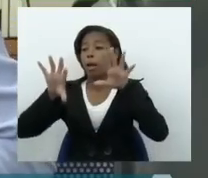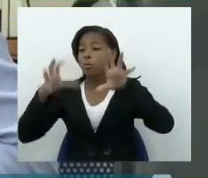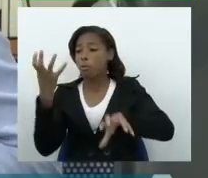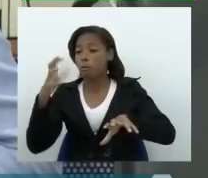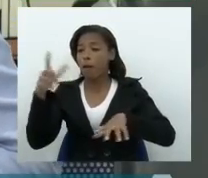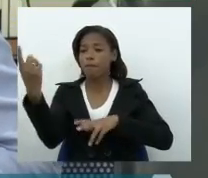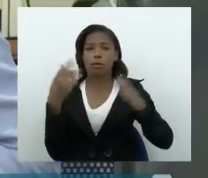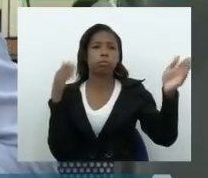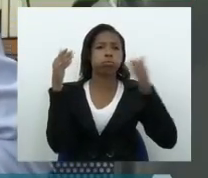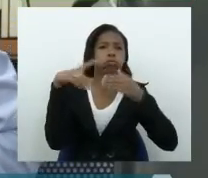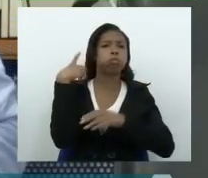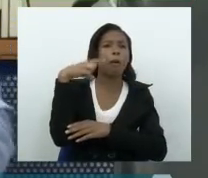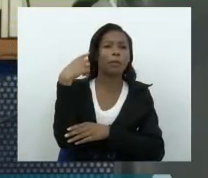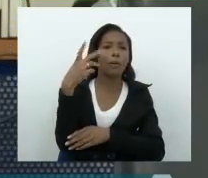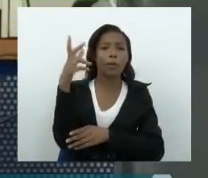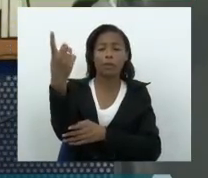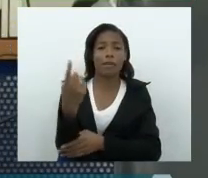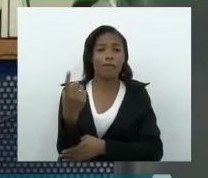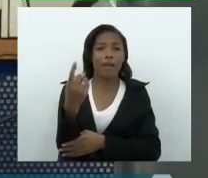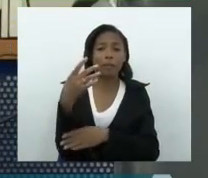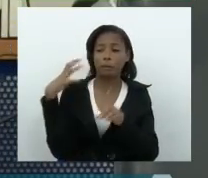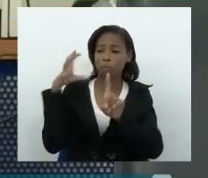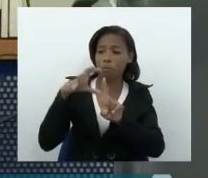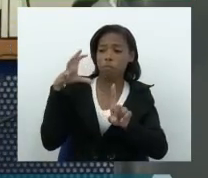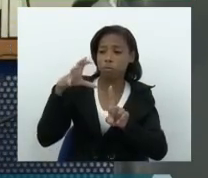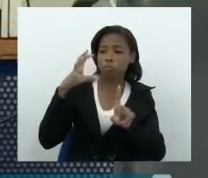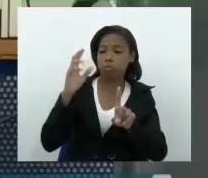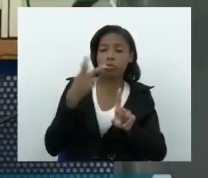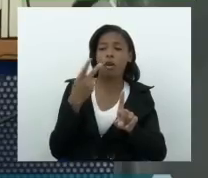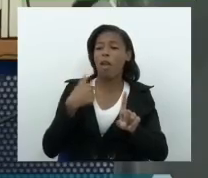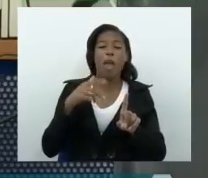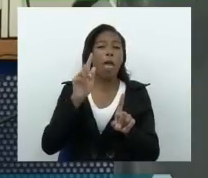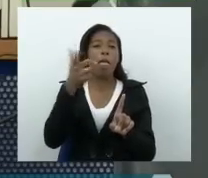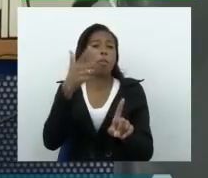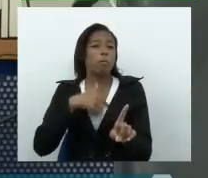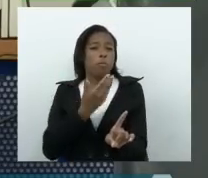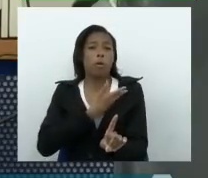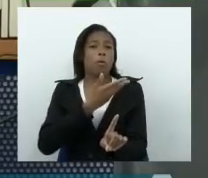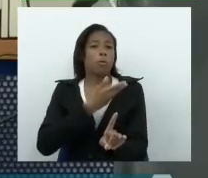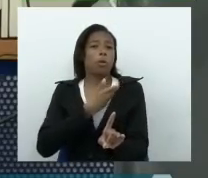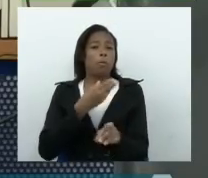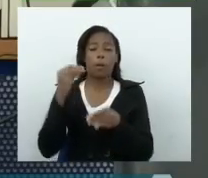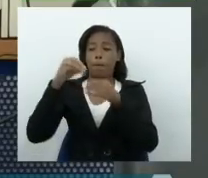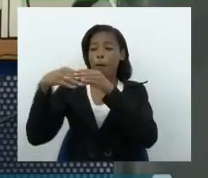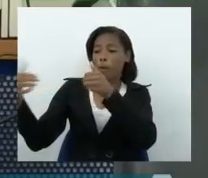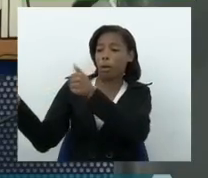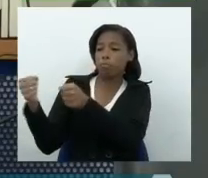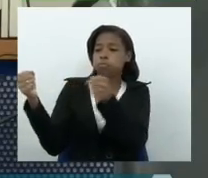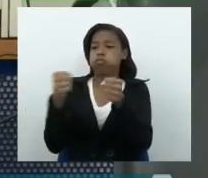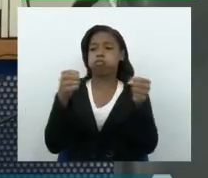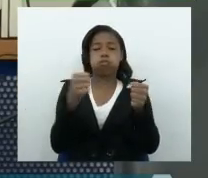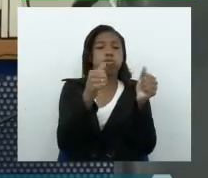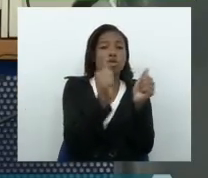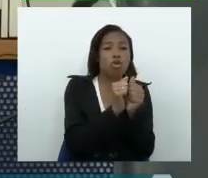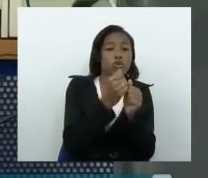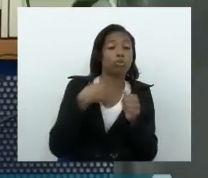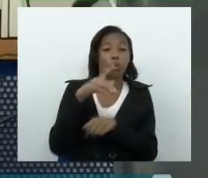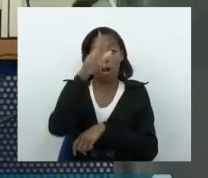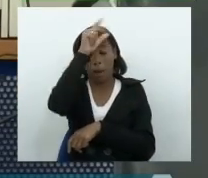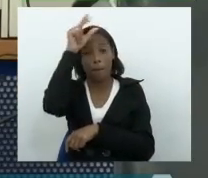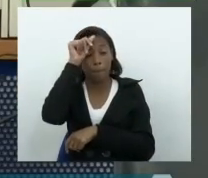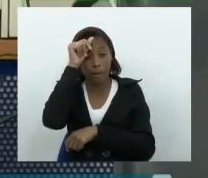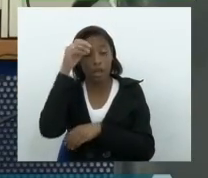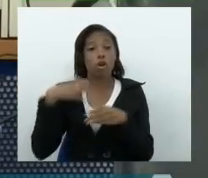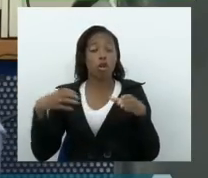também, a que foi dispensada. Eu não tenho camaradas para colocar na prefeitura. O PSDB, sim, é